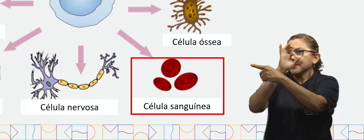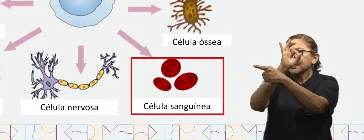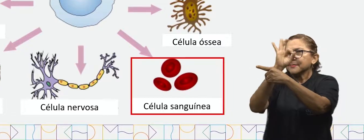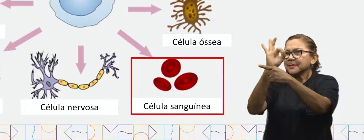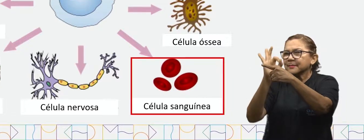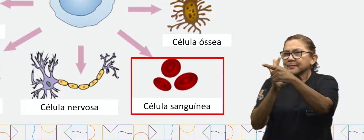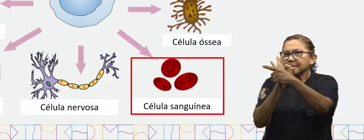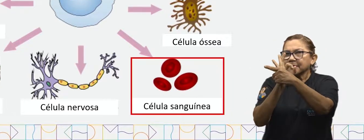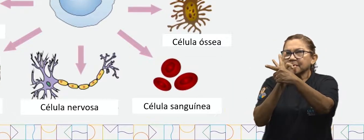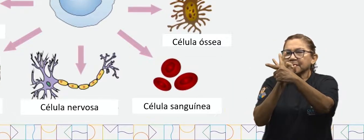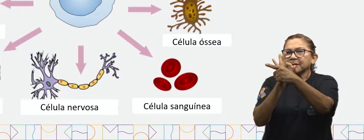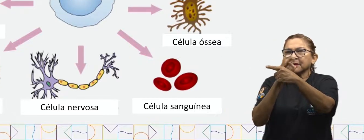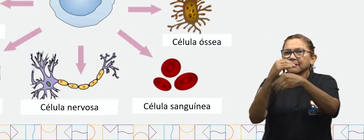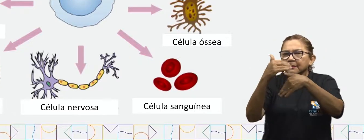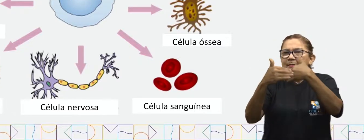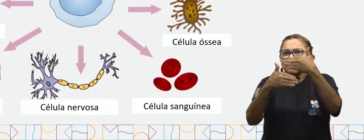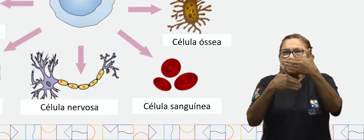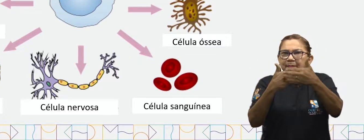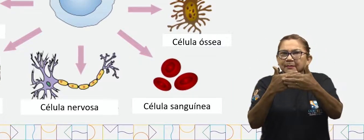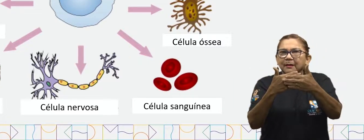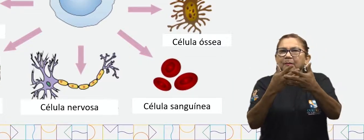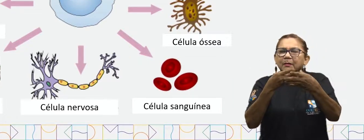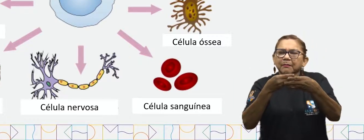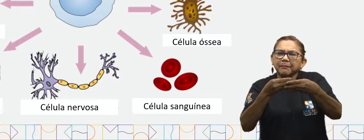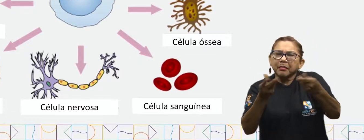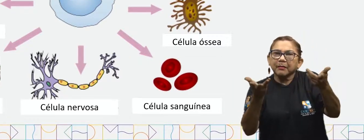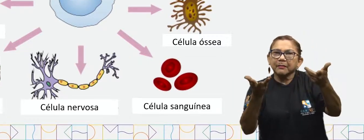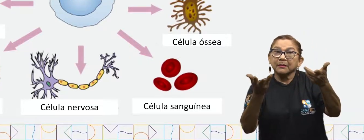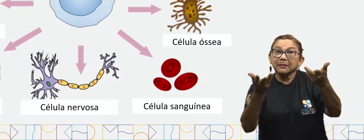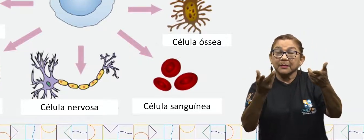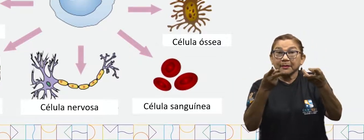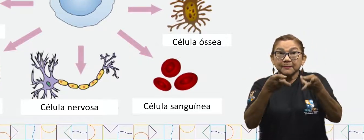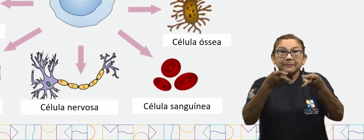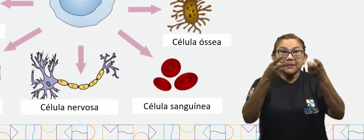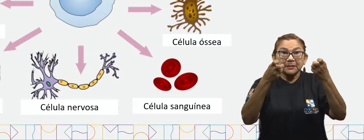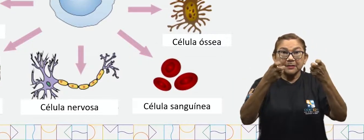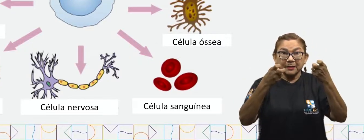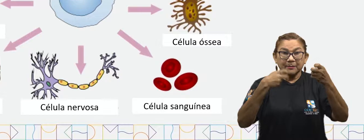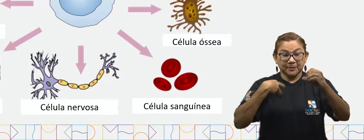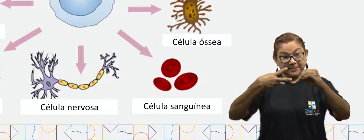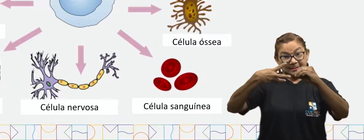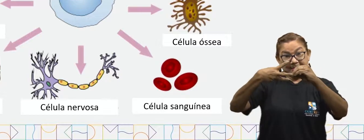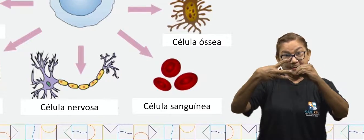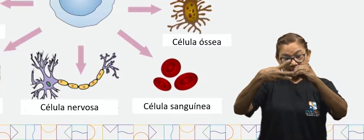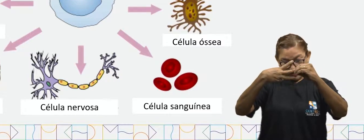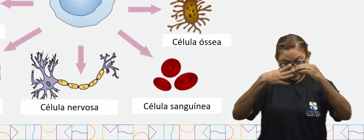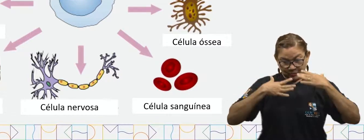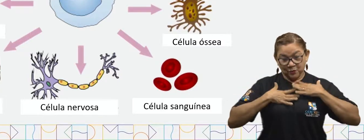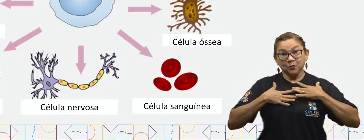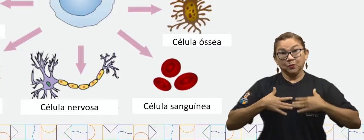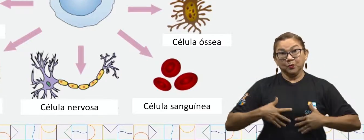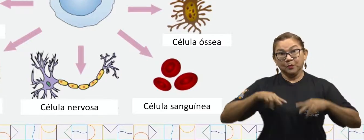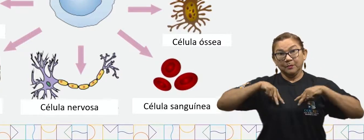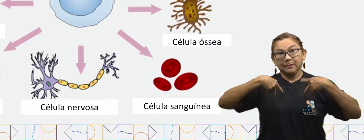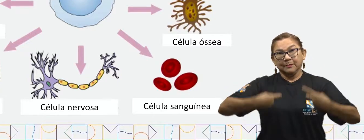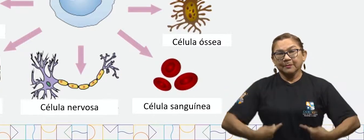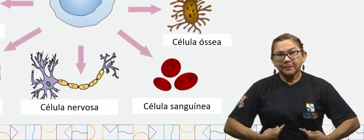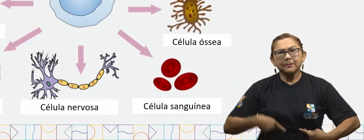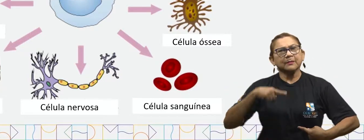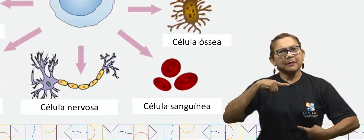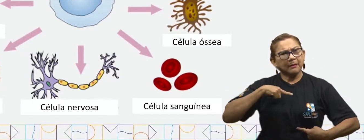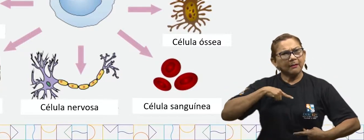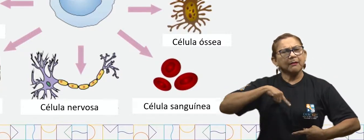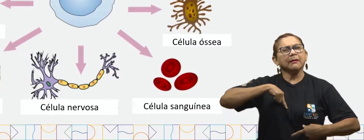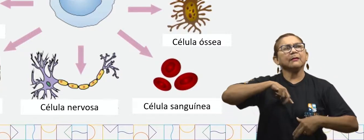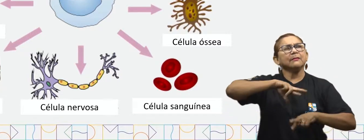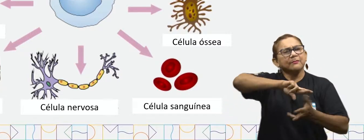vida. Perceba que as células do corpo humano podem ter diferentes formas e funções. Com isso,